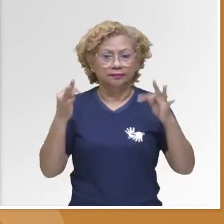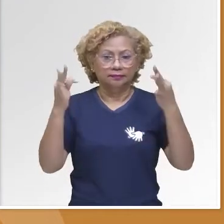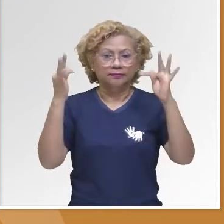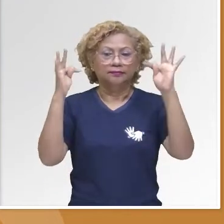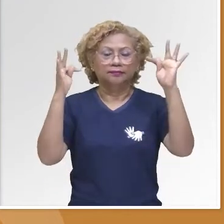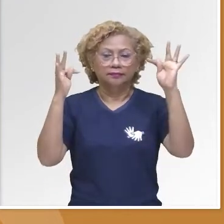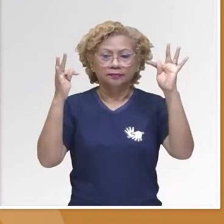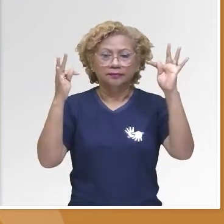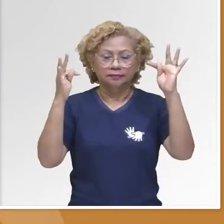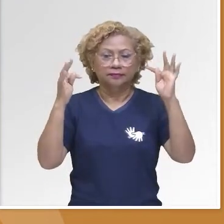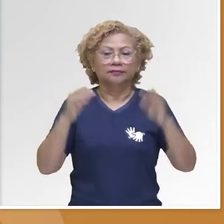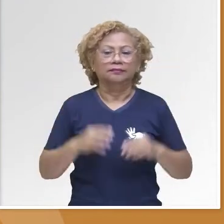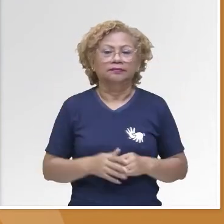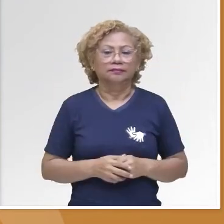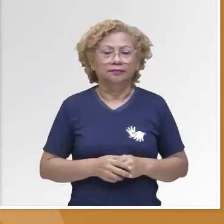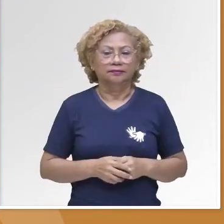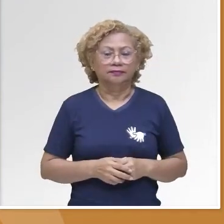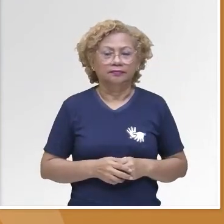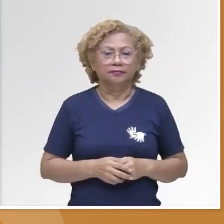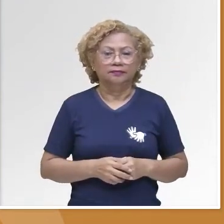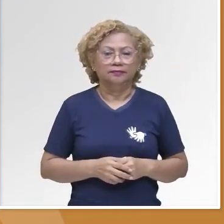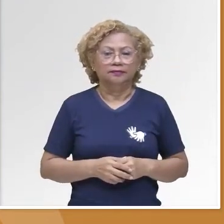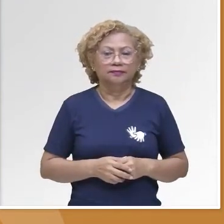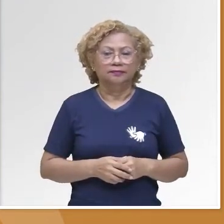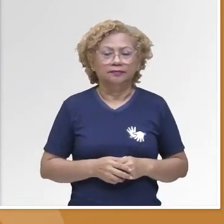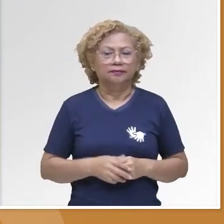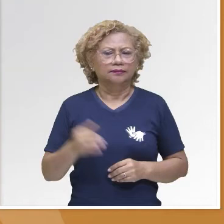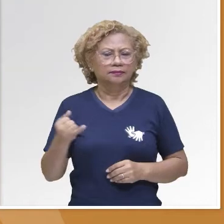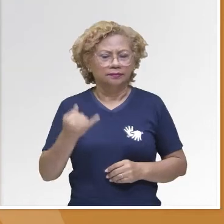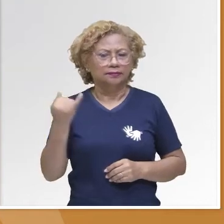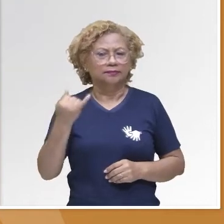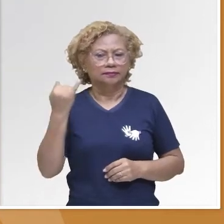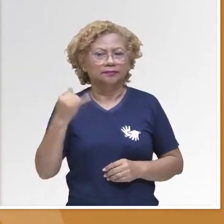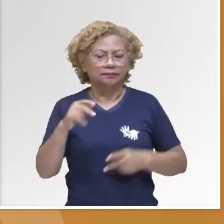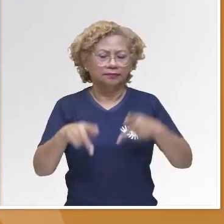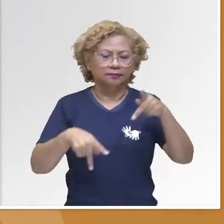A população e a questão dos sistemas de transporte e